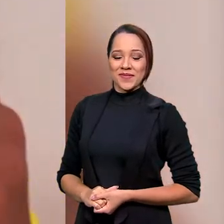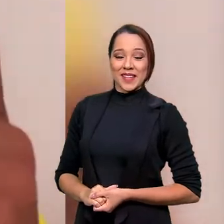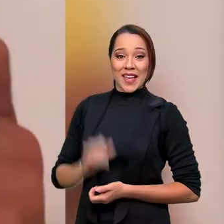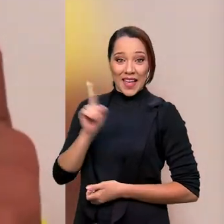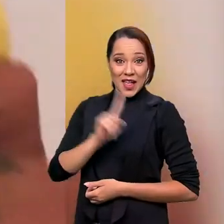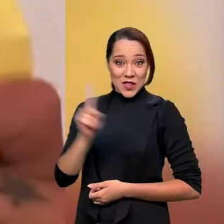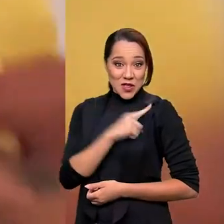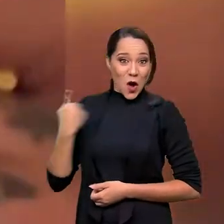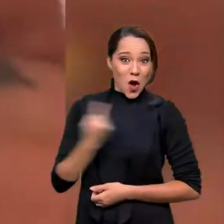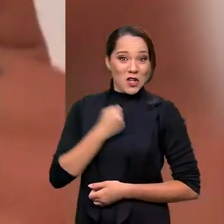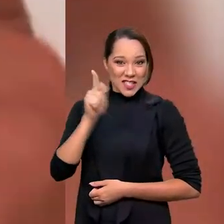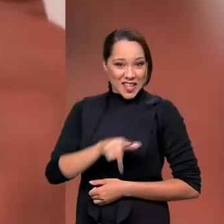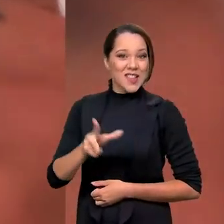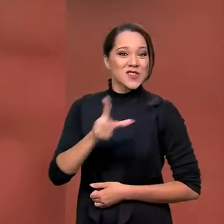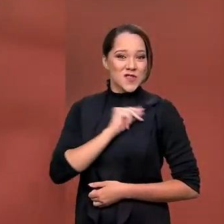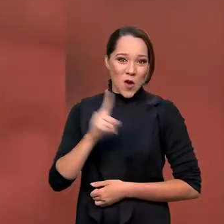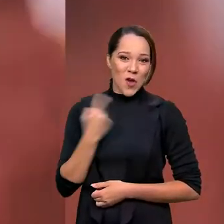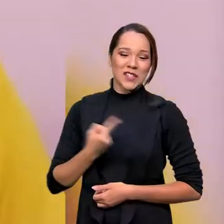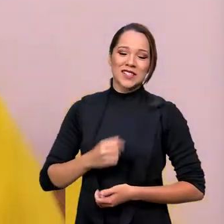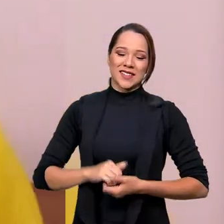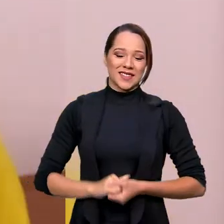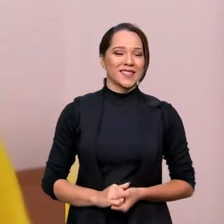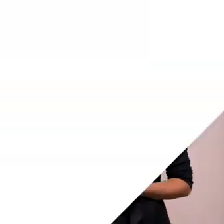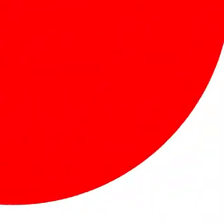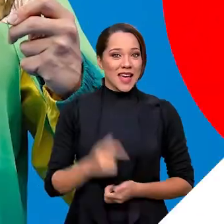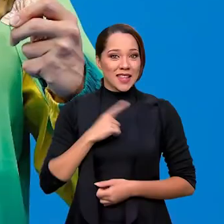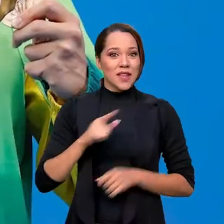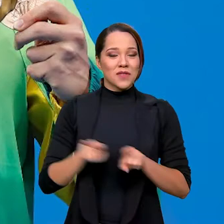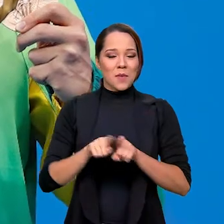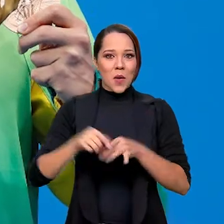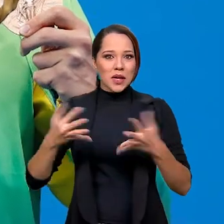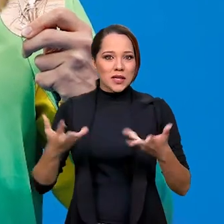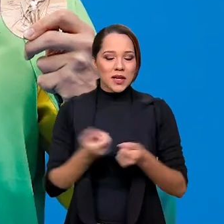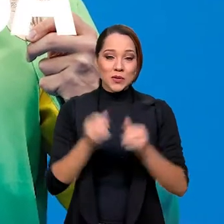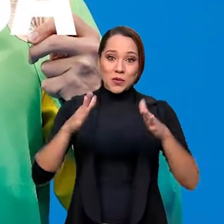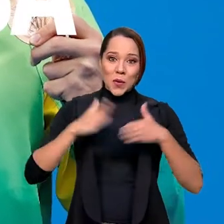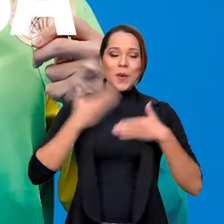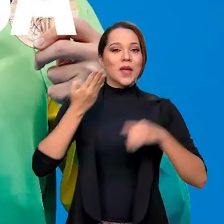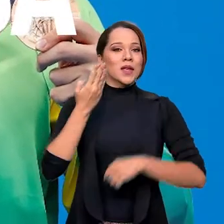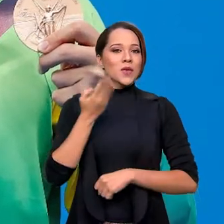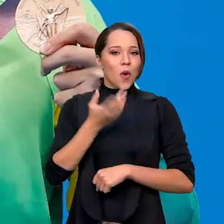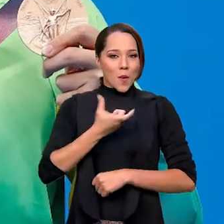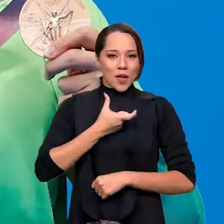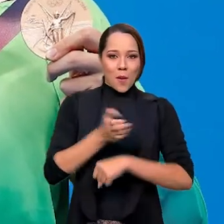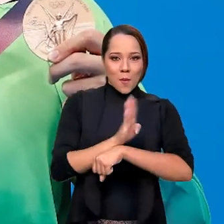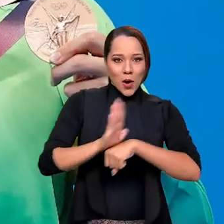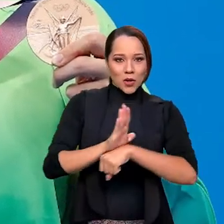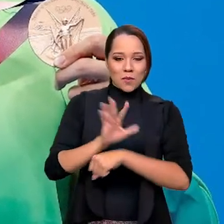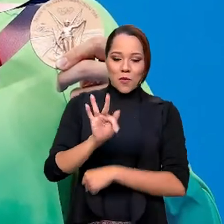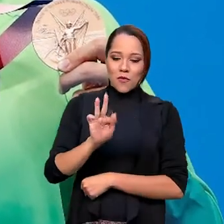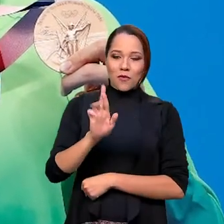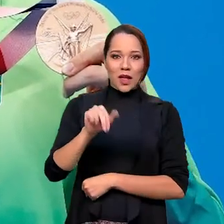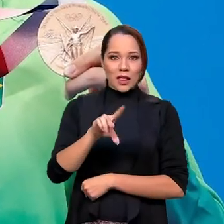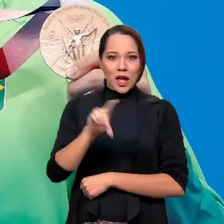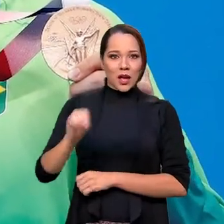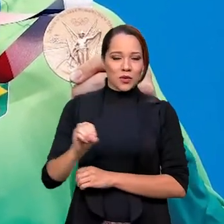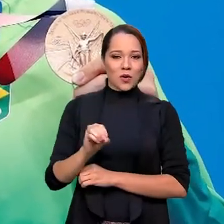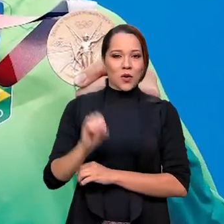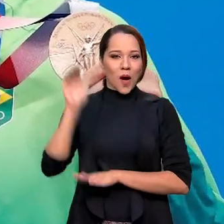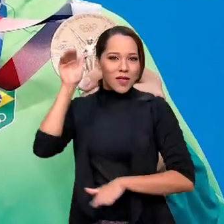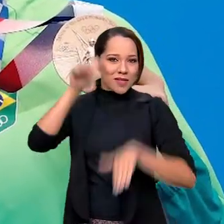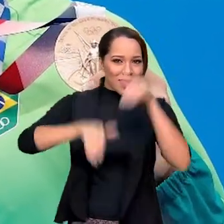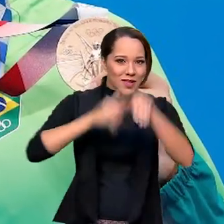Tá aqui, pai, é nossa, papai. E ainda teve uma excelente surpresa com o bronze conquistado por Fernando